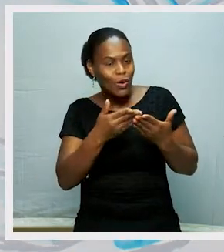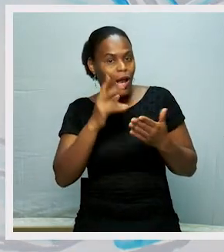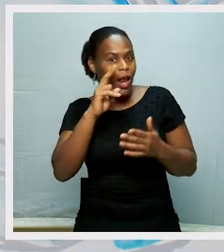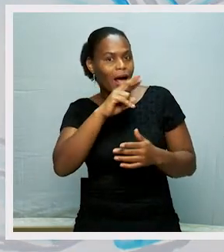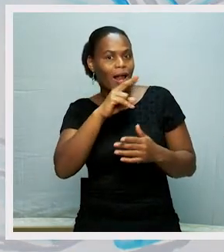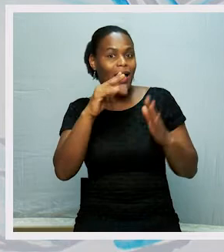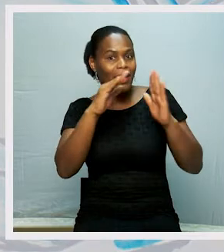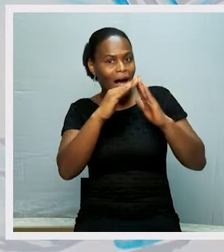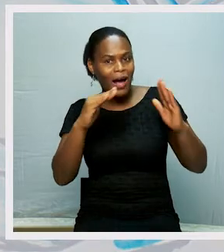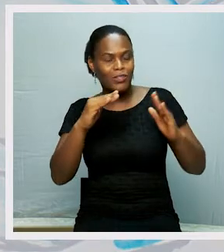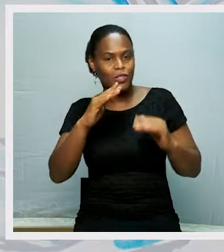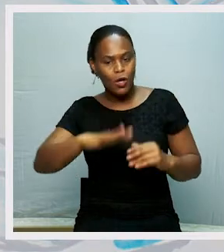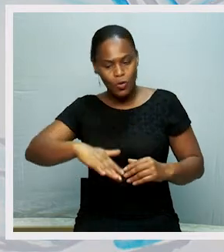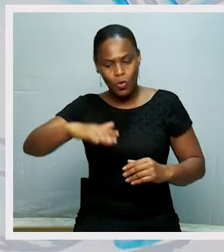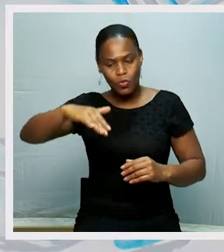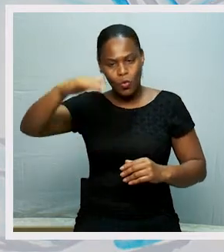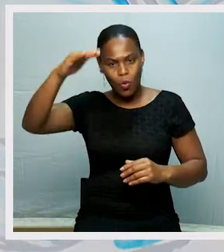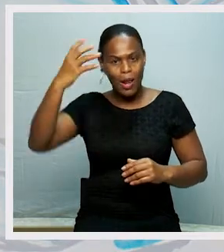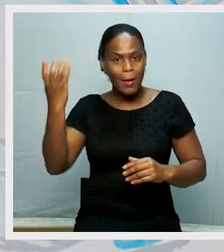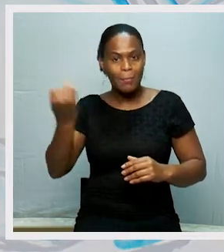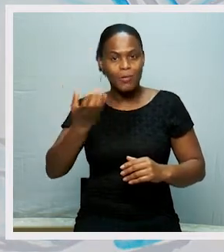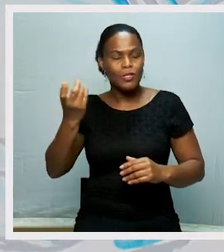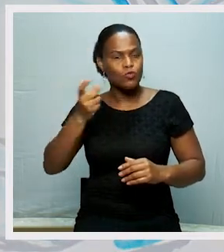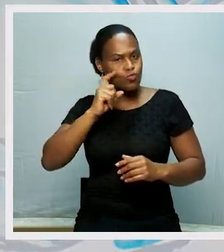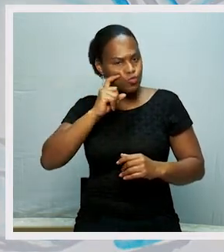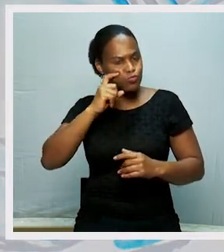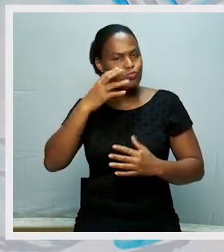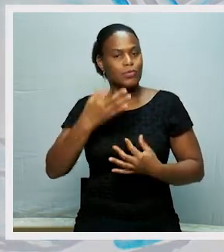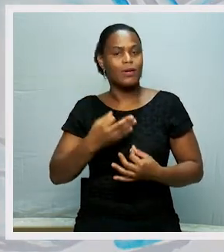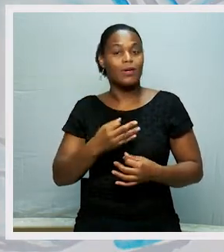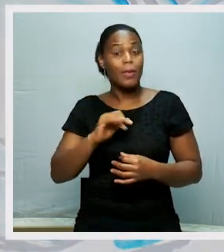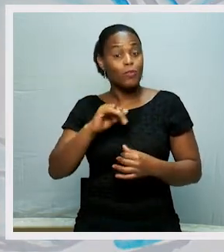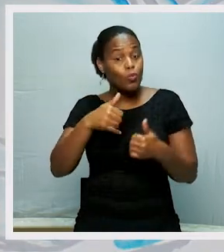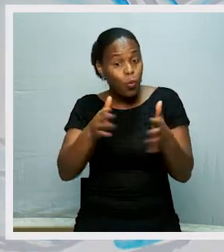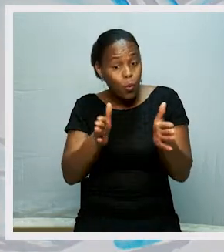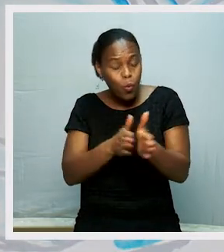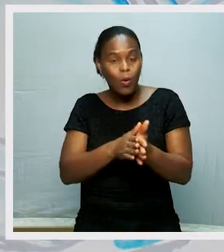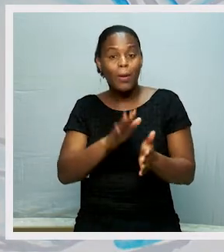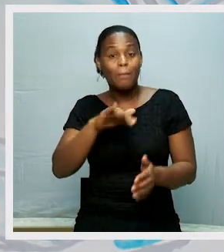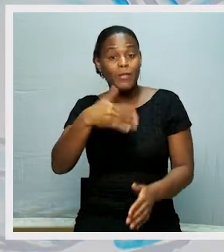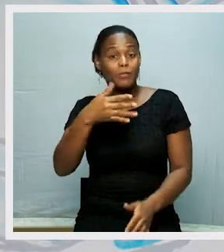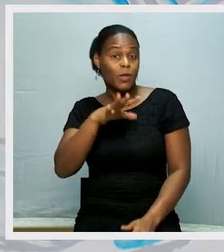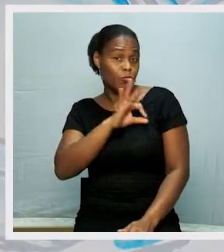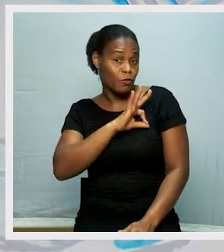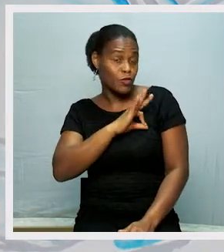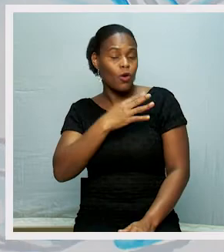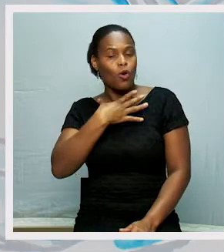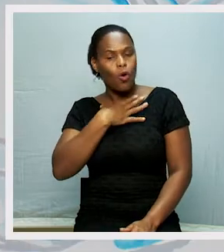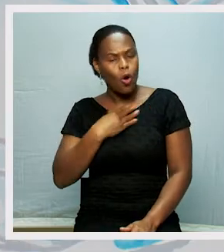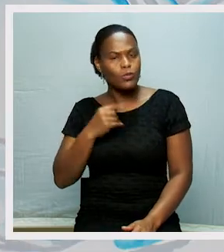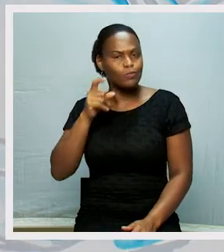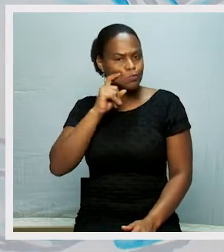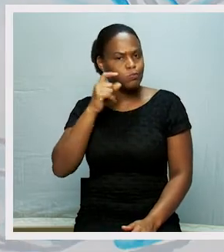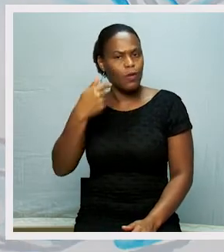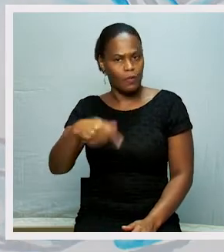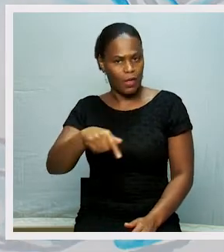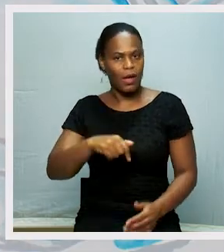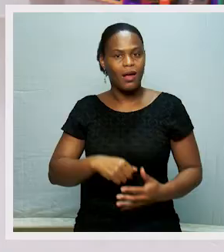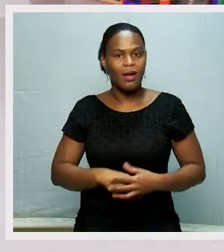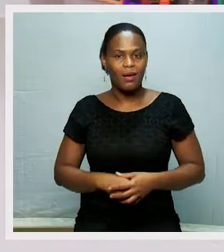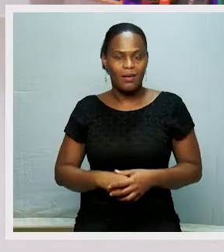casa. Cresceu num ambiente seguro. E todo mundo, inclusive o professor, gosta de estar